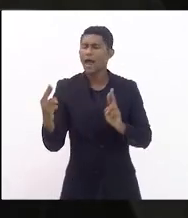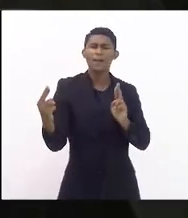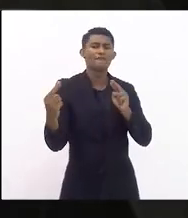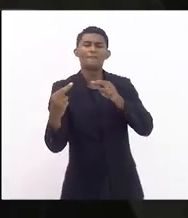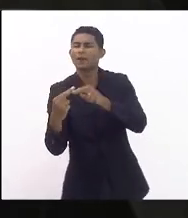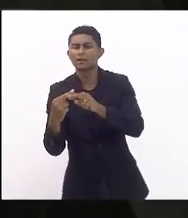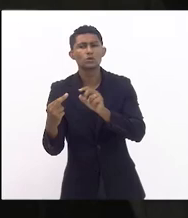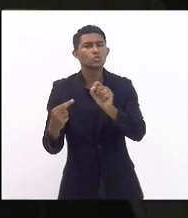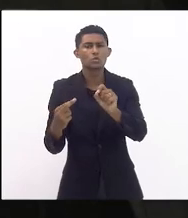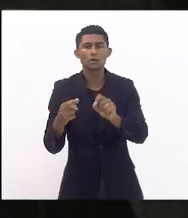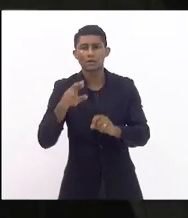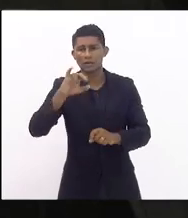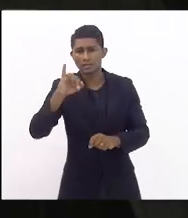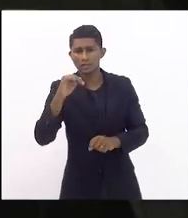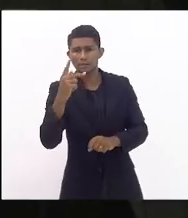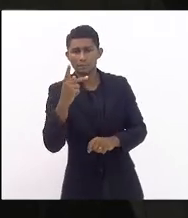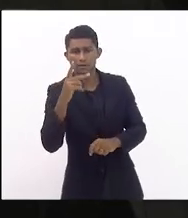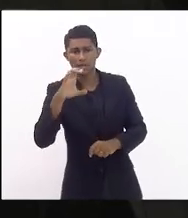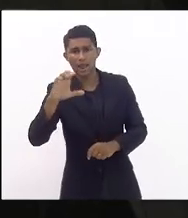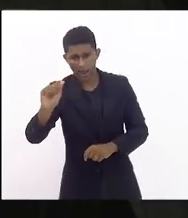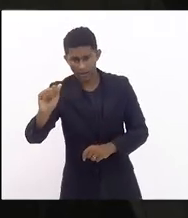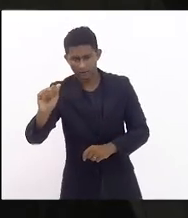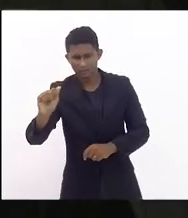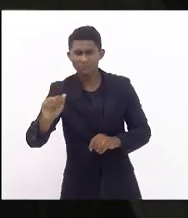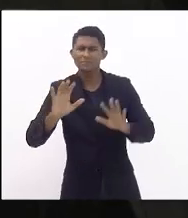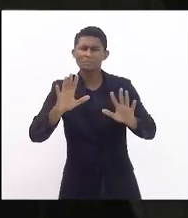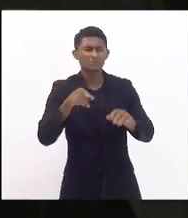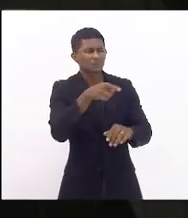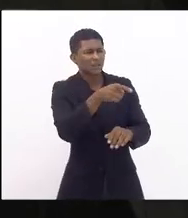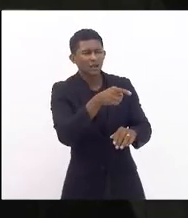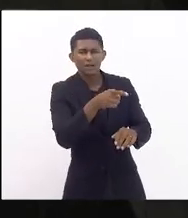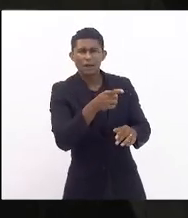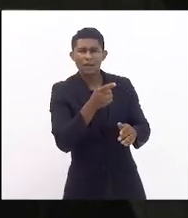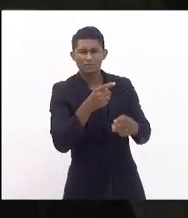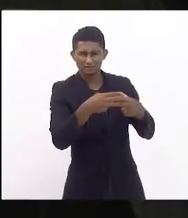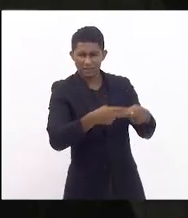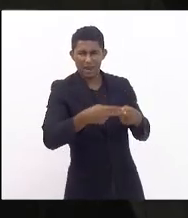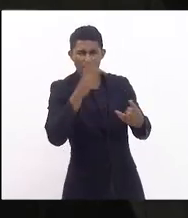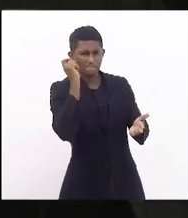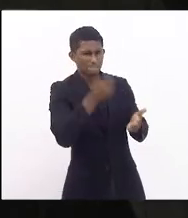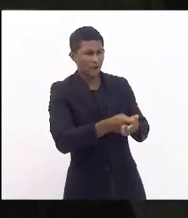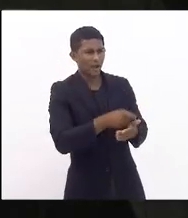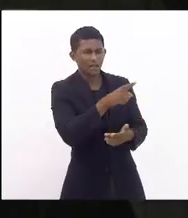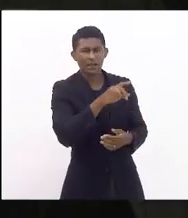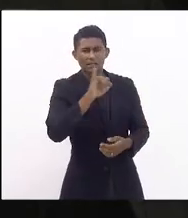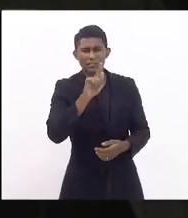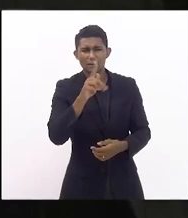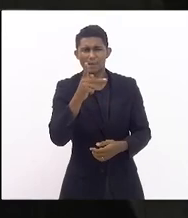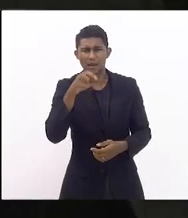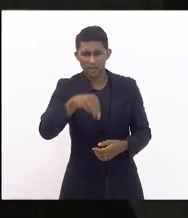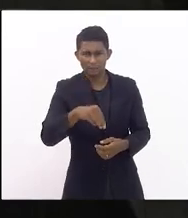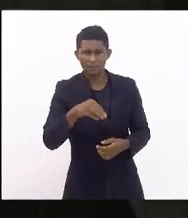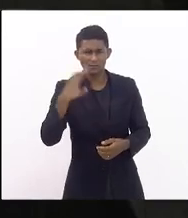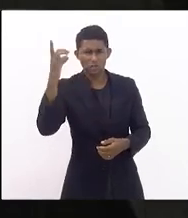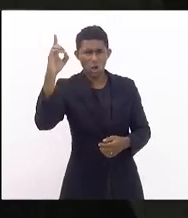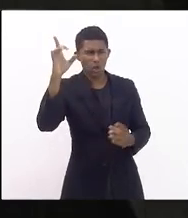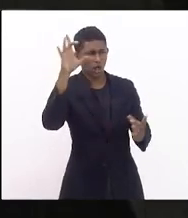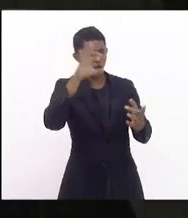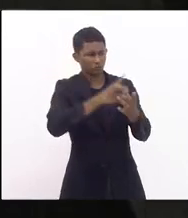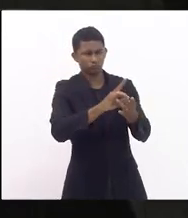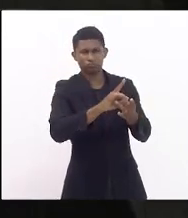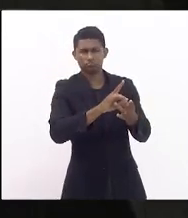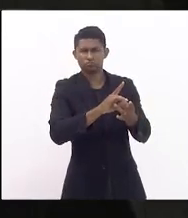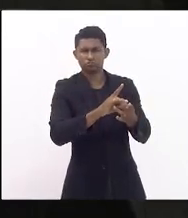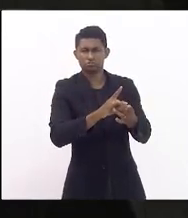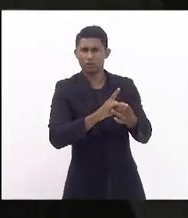Brasil, o IPCA. Por que que a revisão da tarifa é regulada pelo IGPM e continua